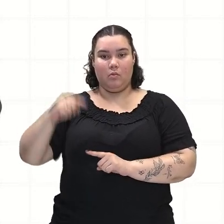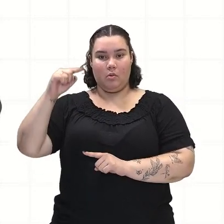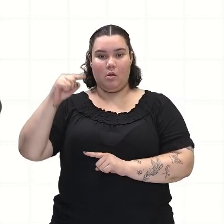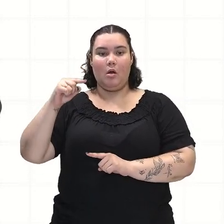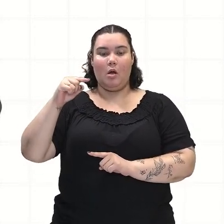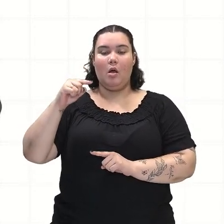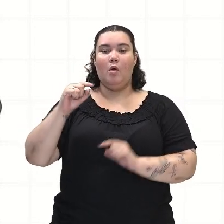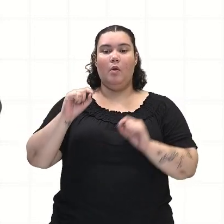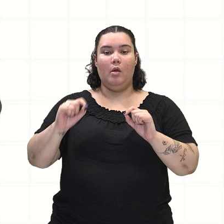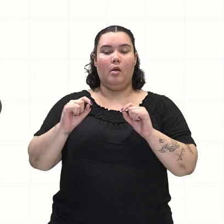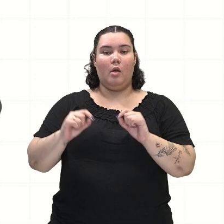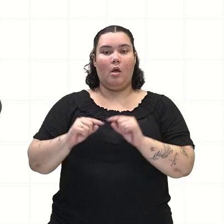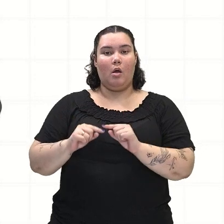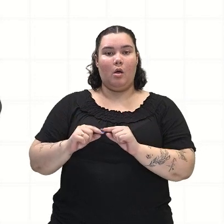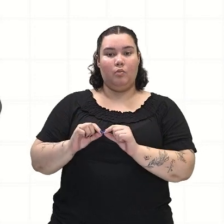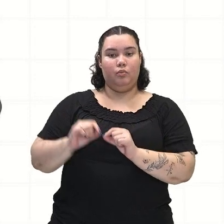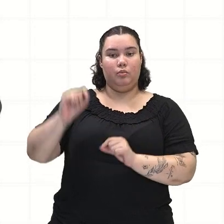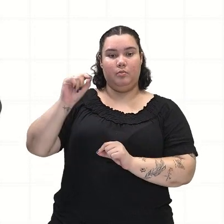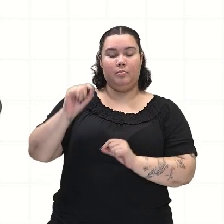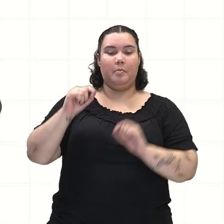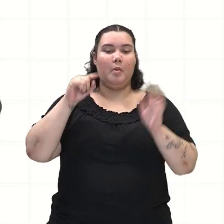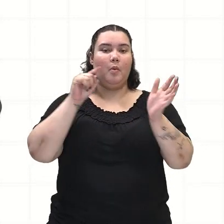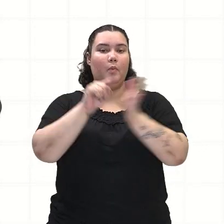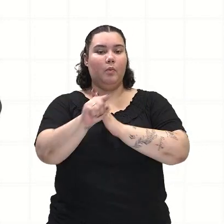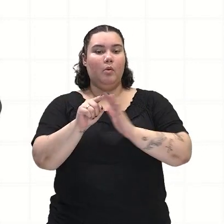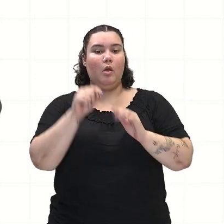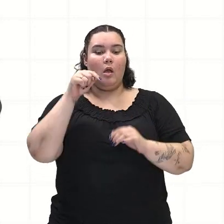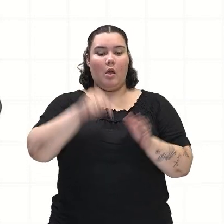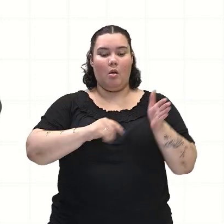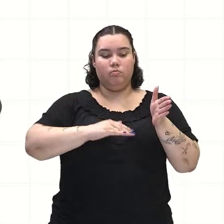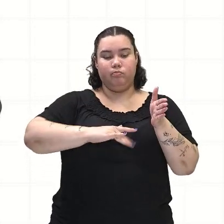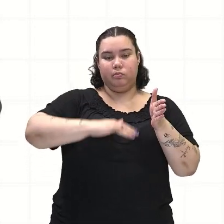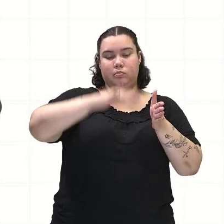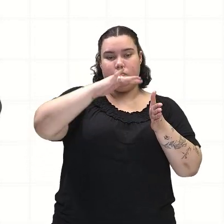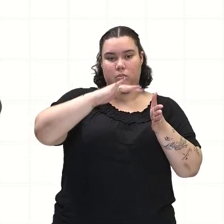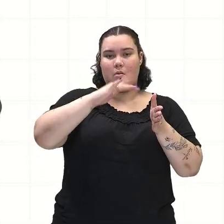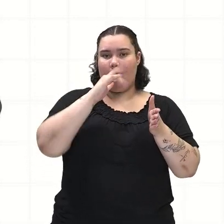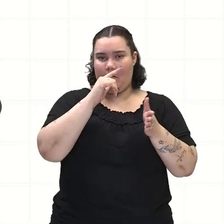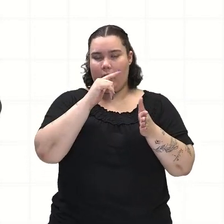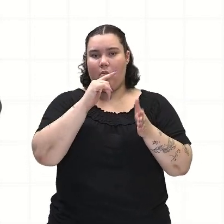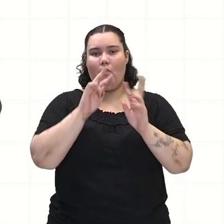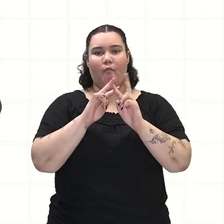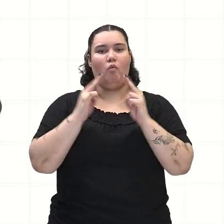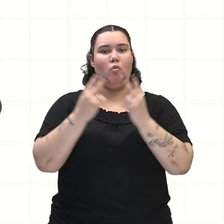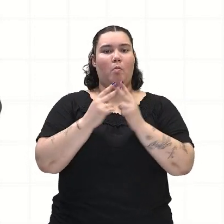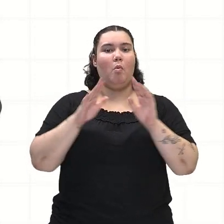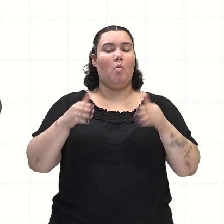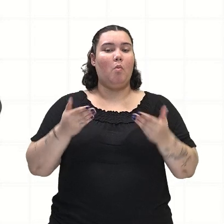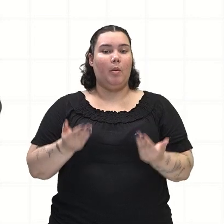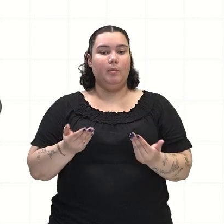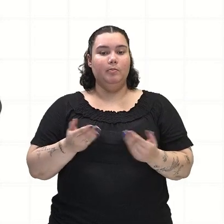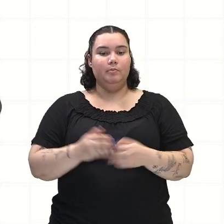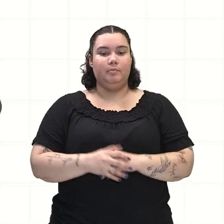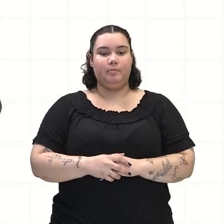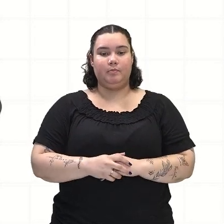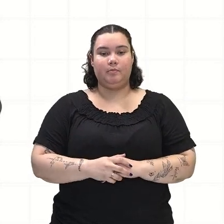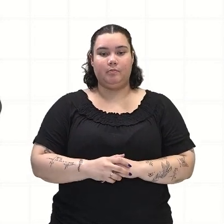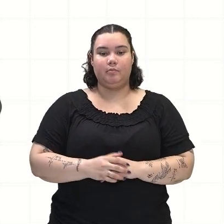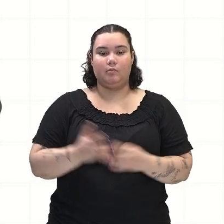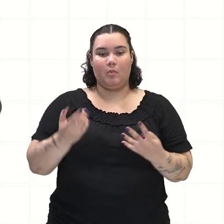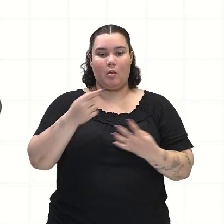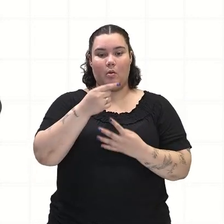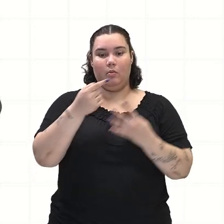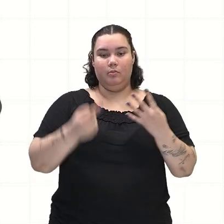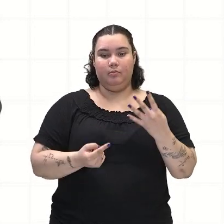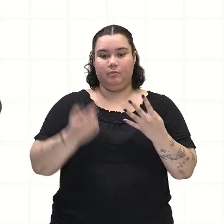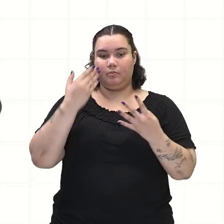altura. Qual é o volume desse aquário? Então, nós temos aqui 4 alternativas,